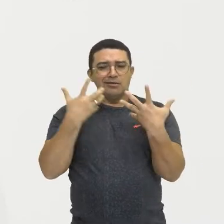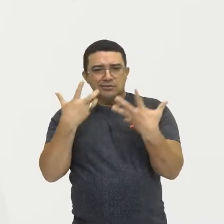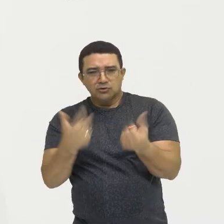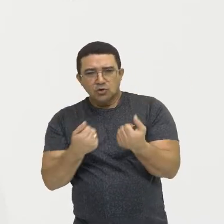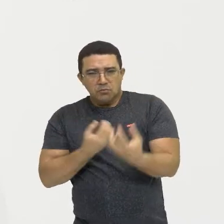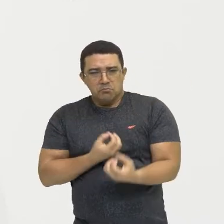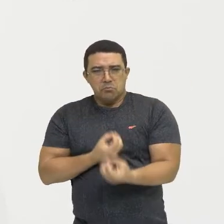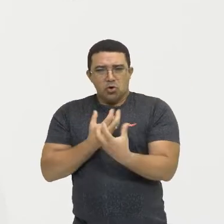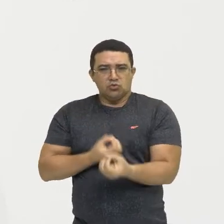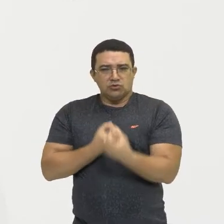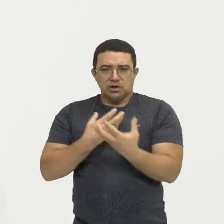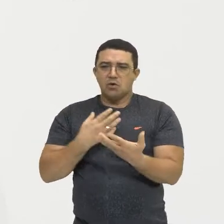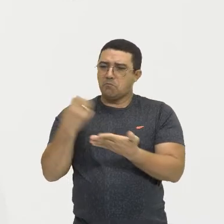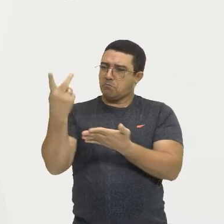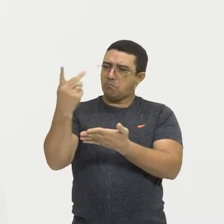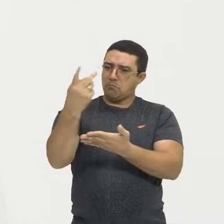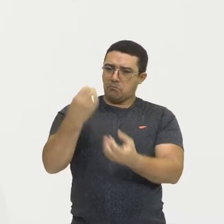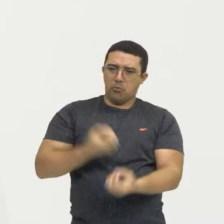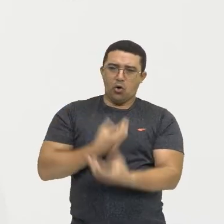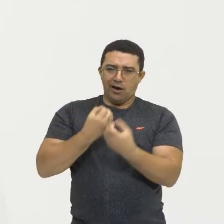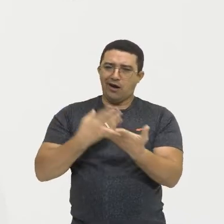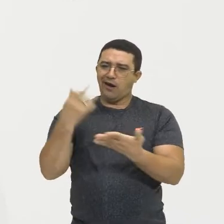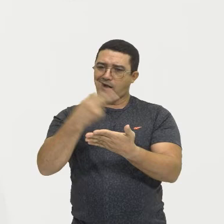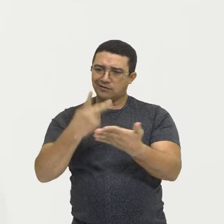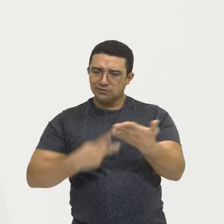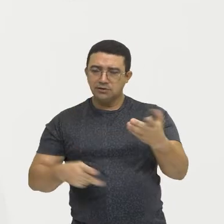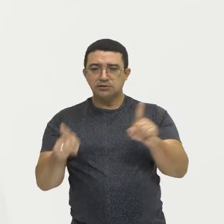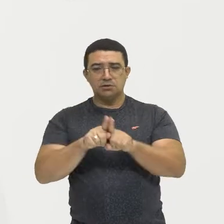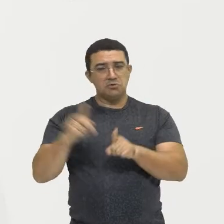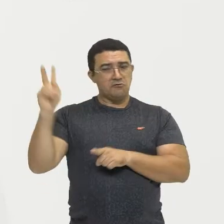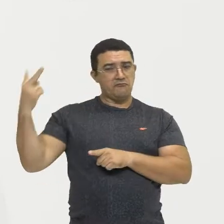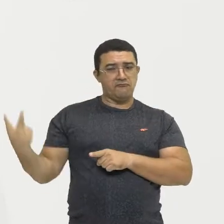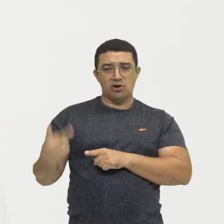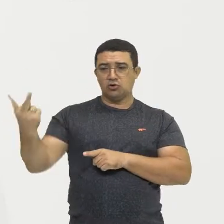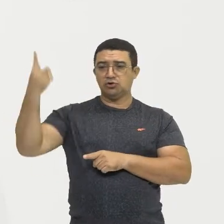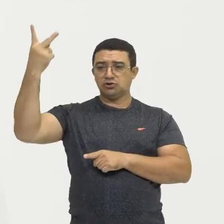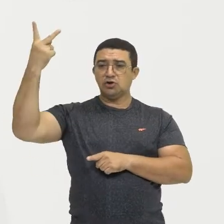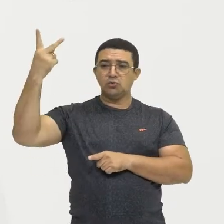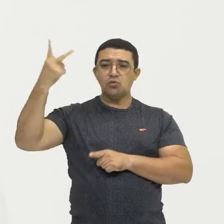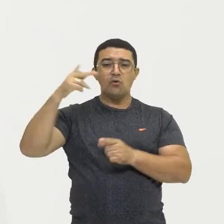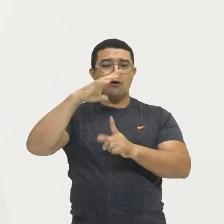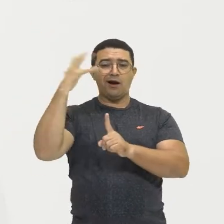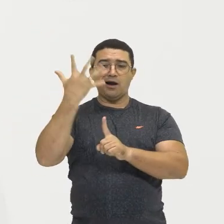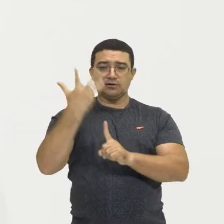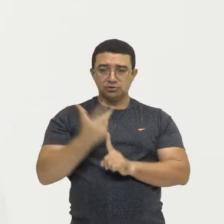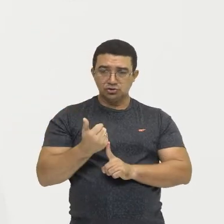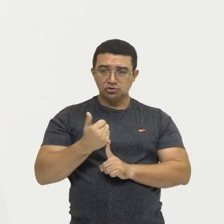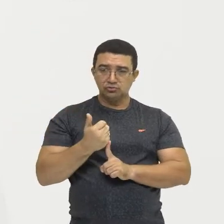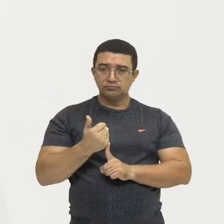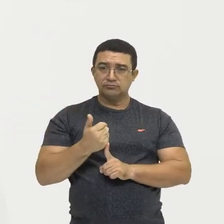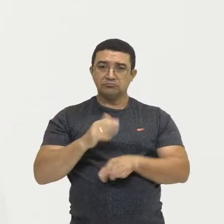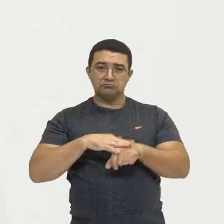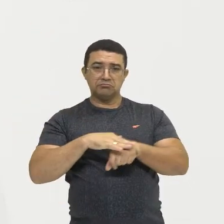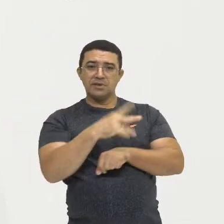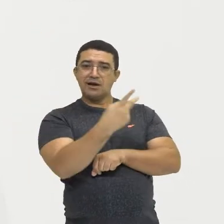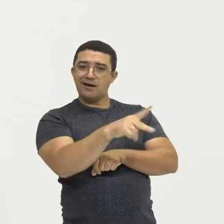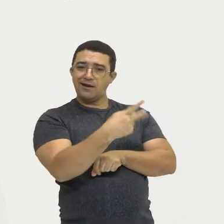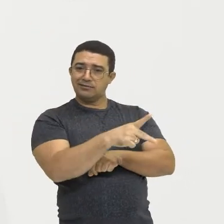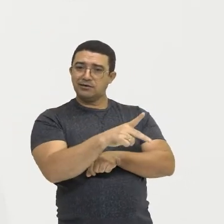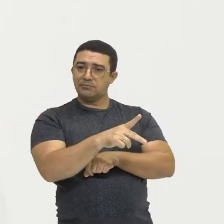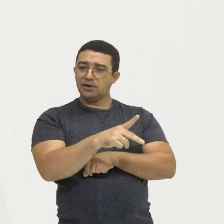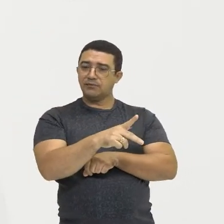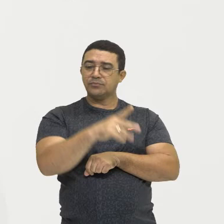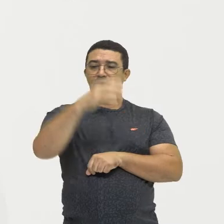sua corte, né, valorizou a criação artística, e ele mesmo foi um dos mais talentosos